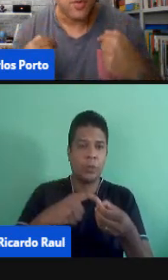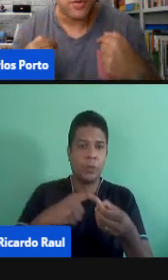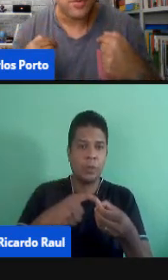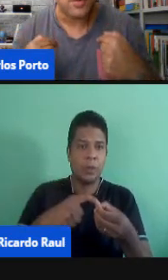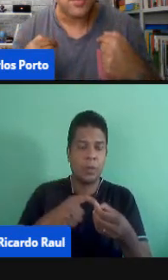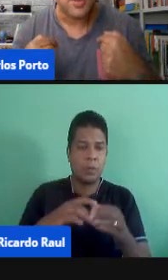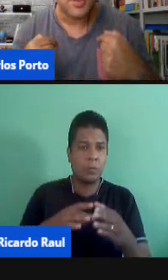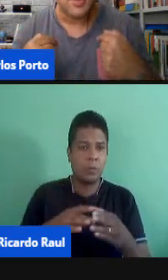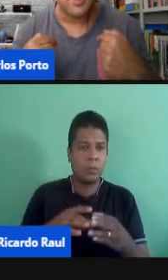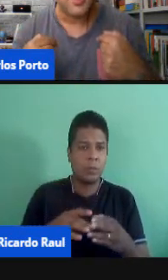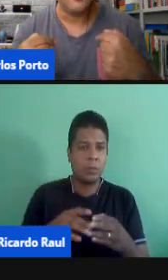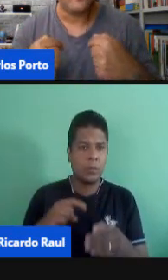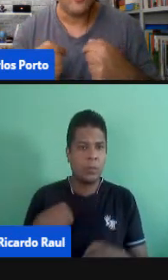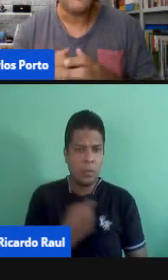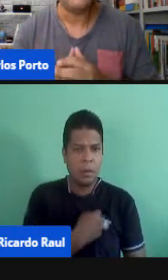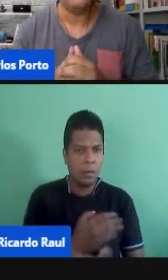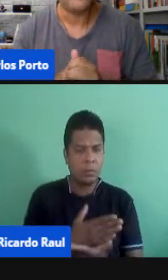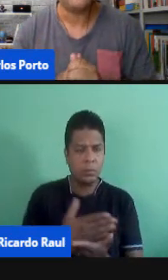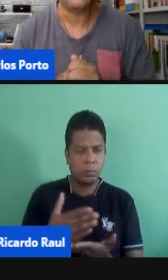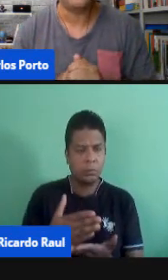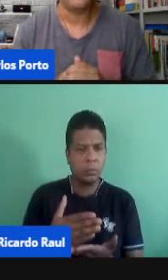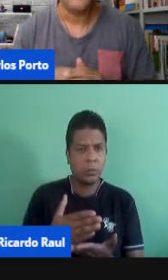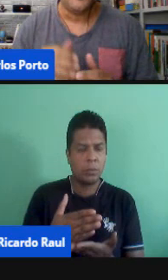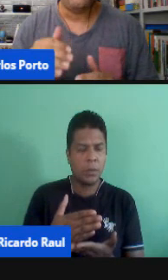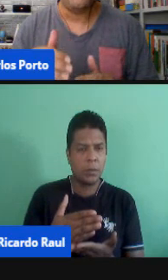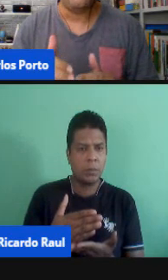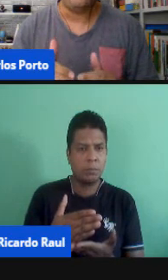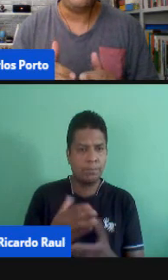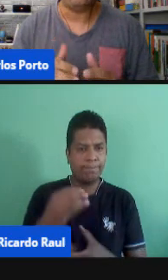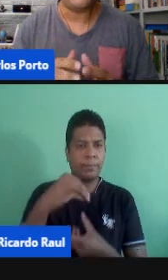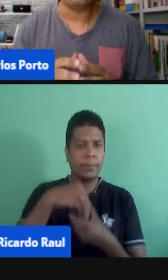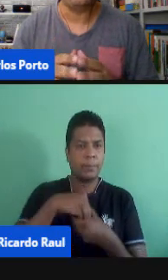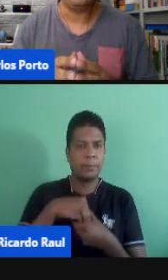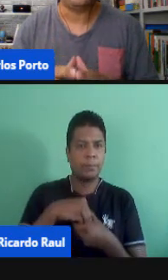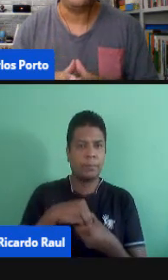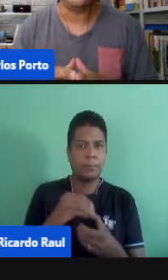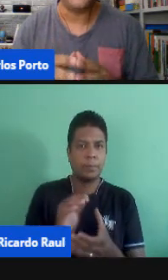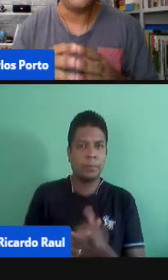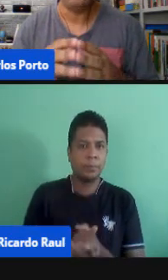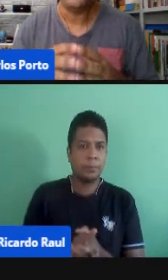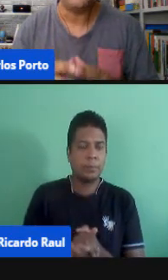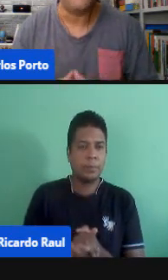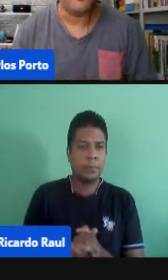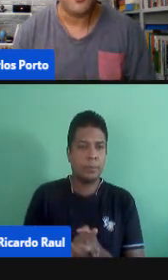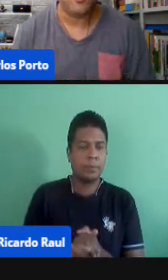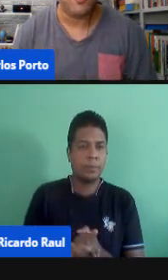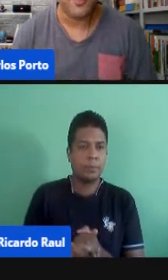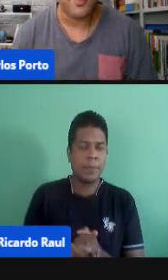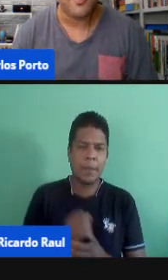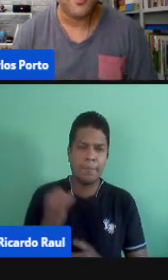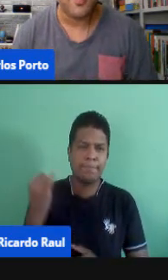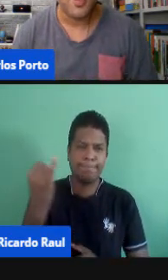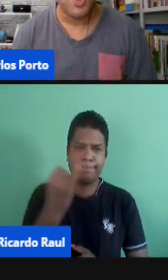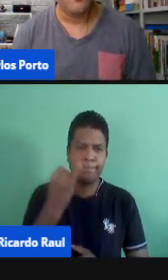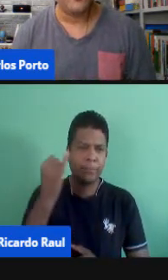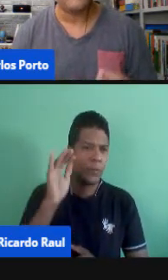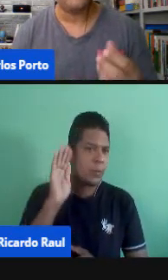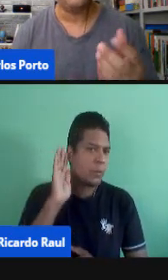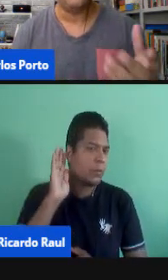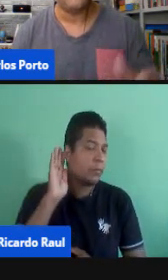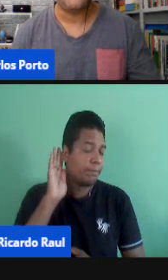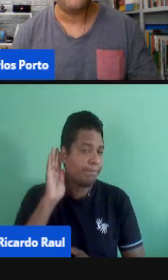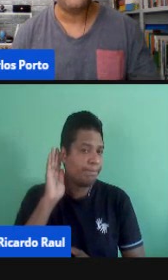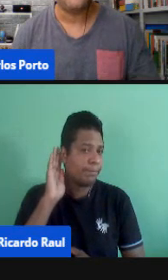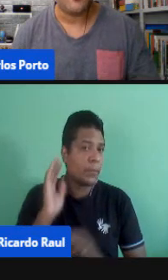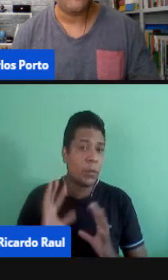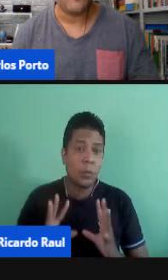começa conosco, né? Isso começa em nós. Promover espaços de escuta é muito importante ouvir, porque